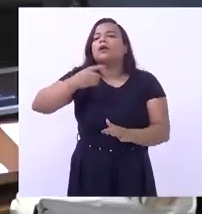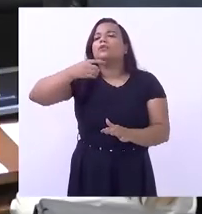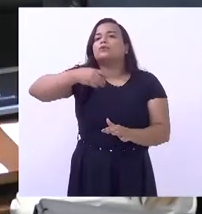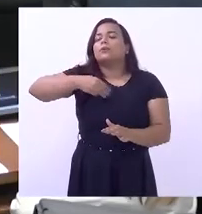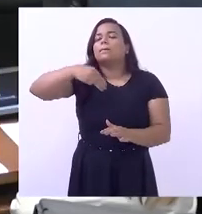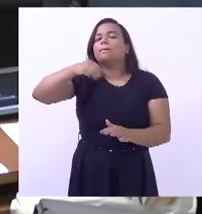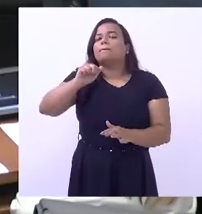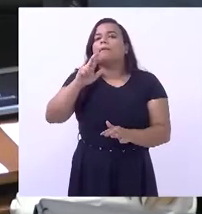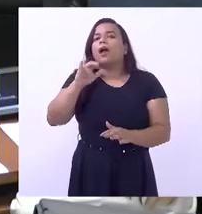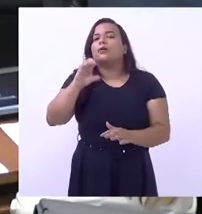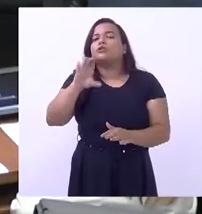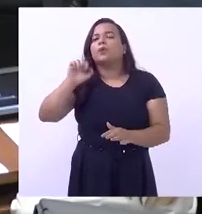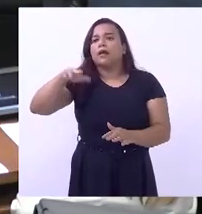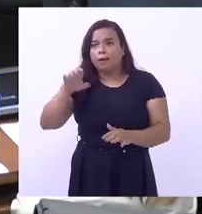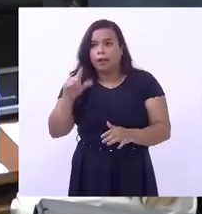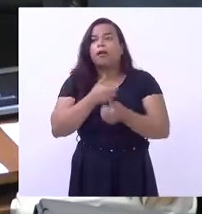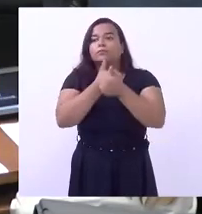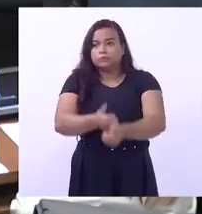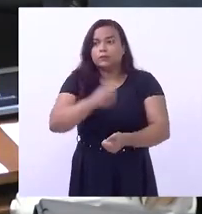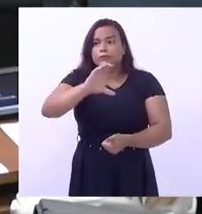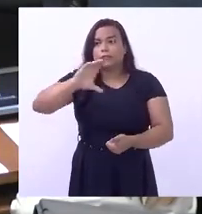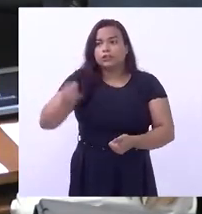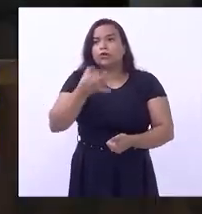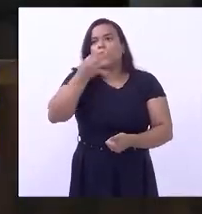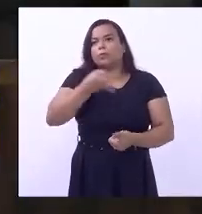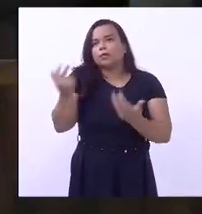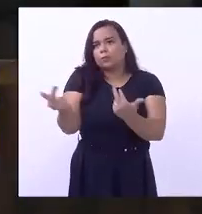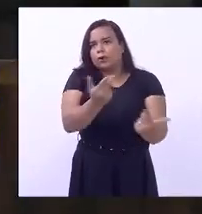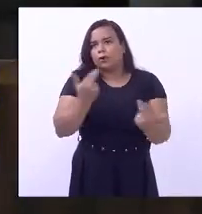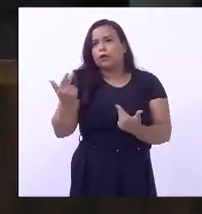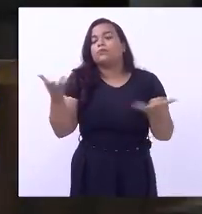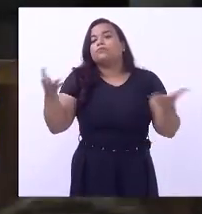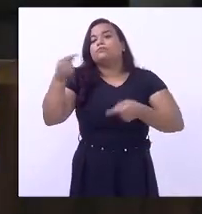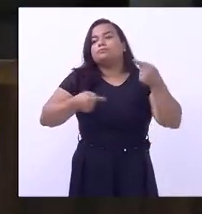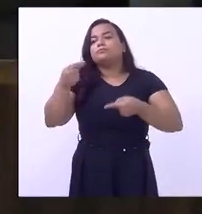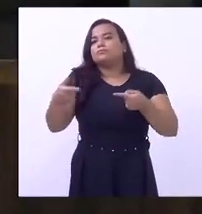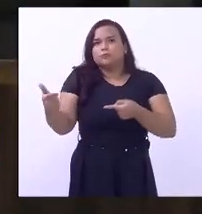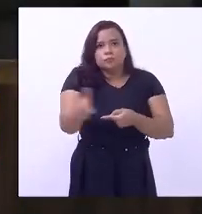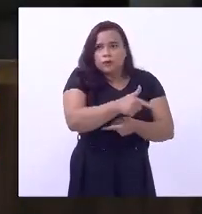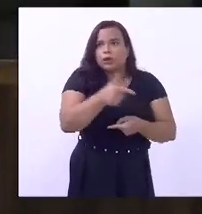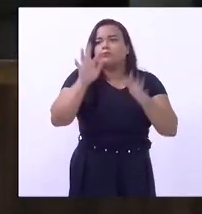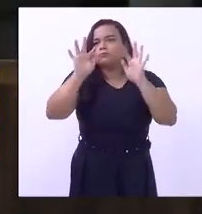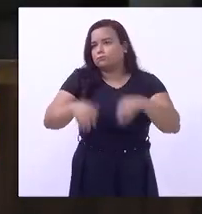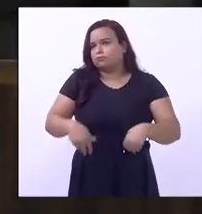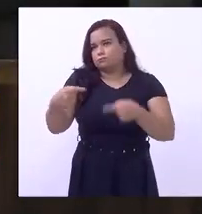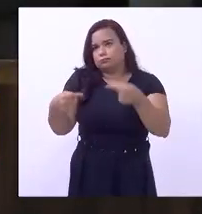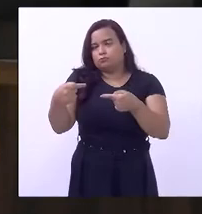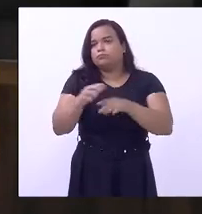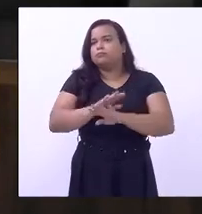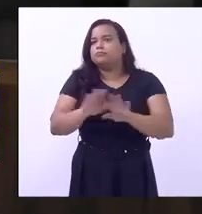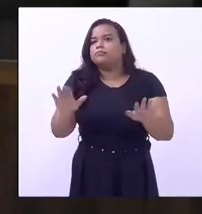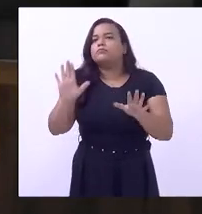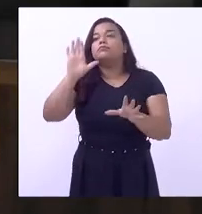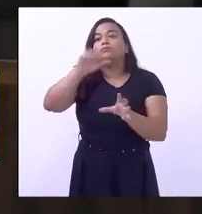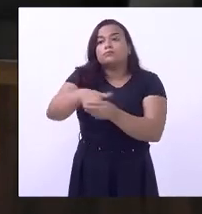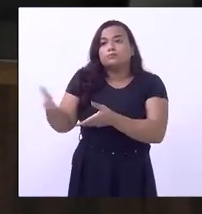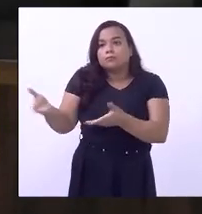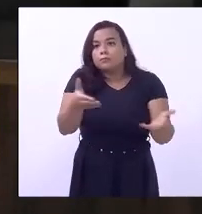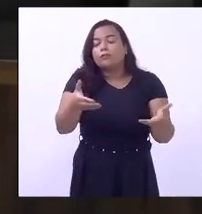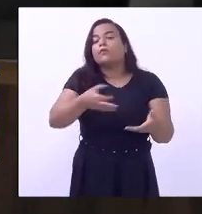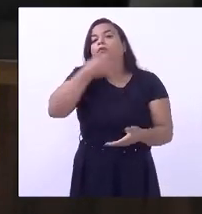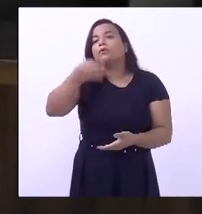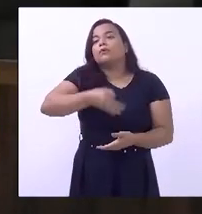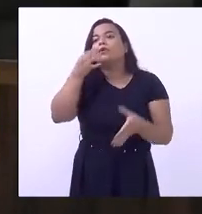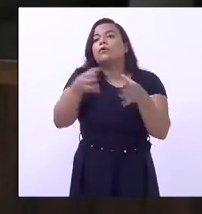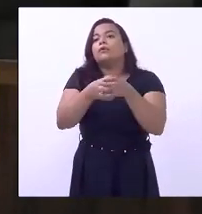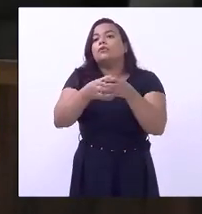Sigo acompanhando o parecer da CCJ. Os pareceres emitidos em discussão. Não havendo quem queira discutir, encerrada a discussão. Em votação, parecer da Comissão de Constituição